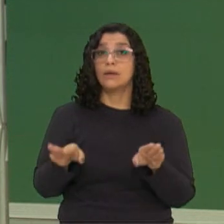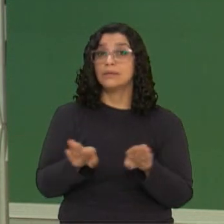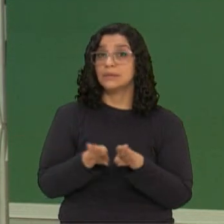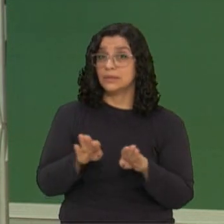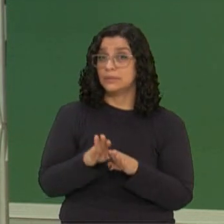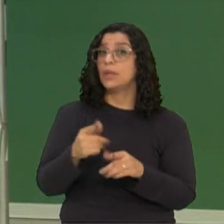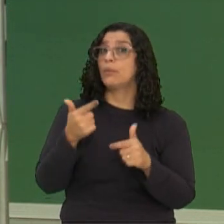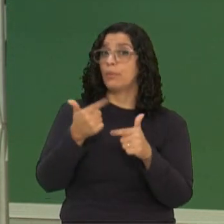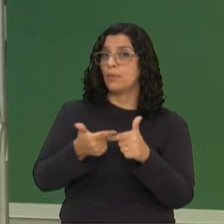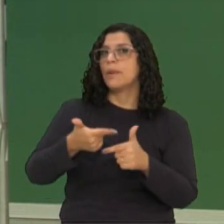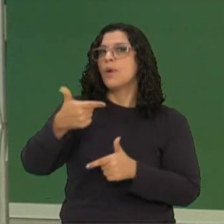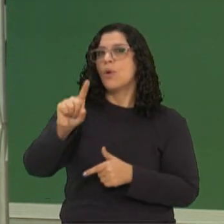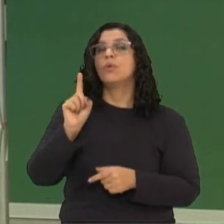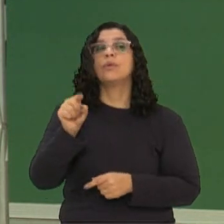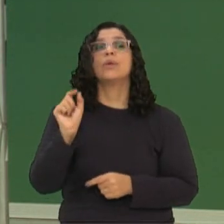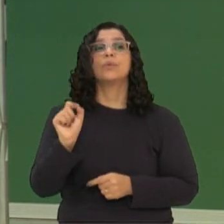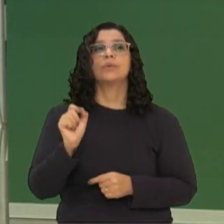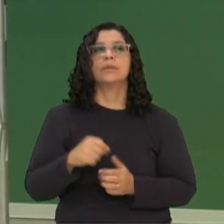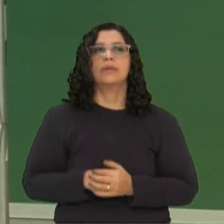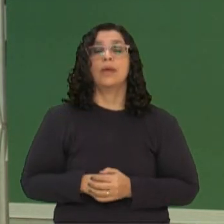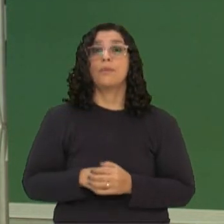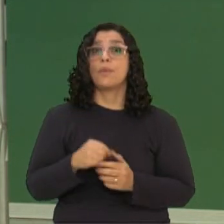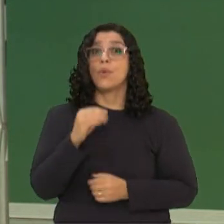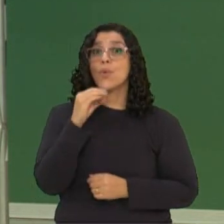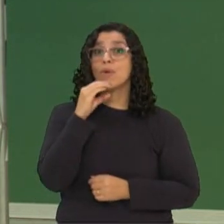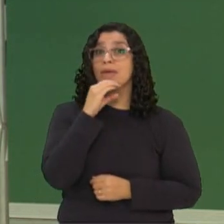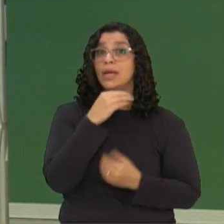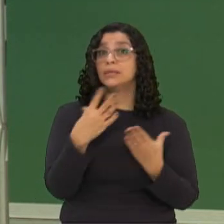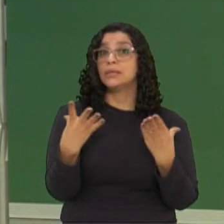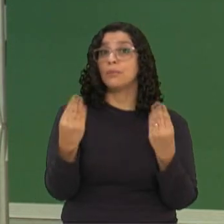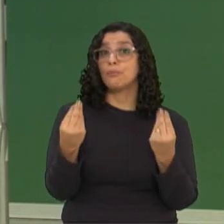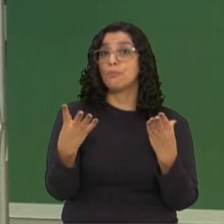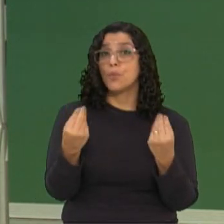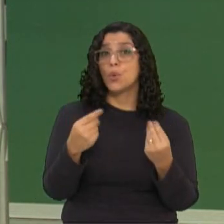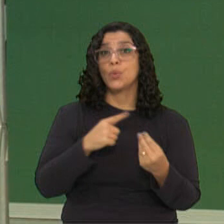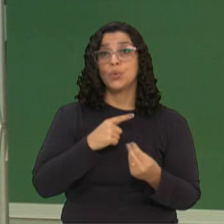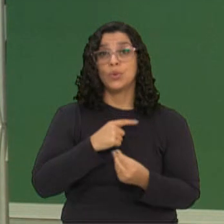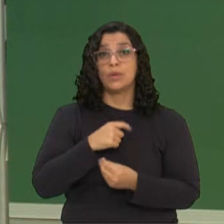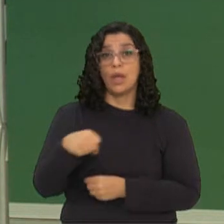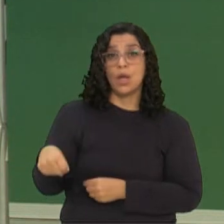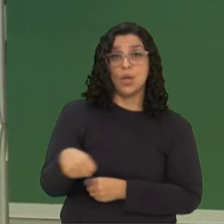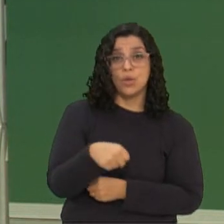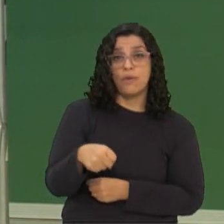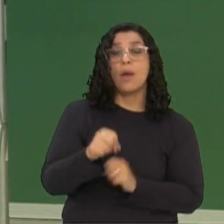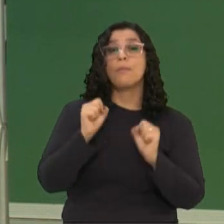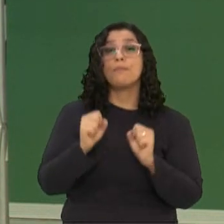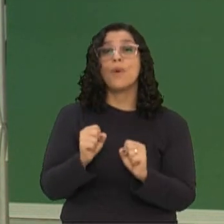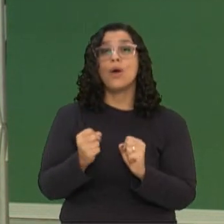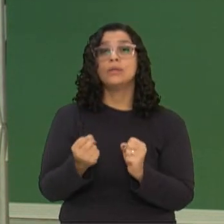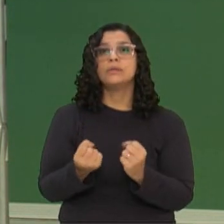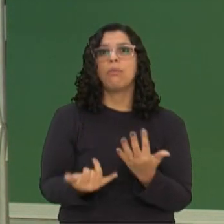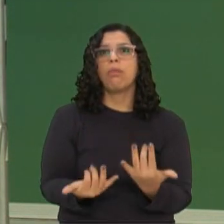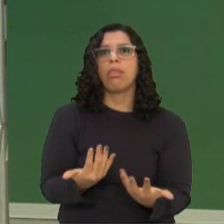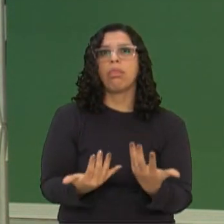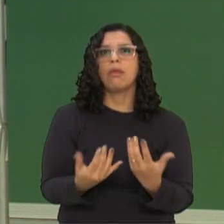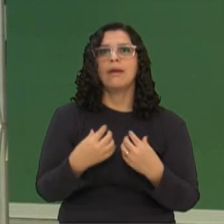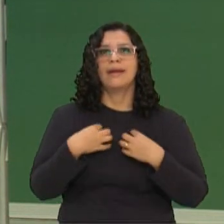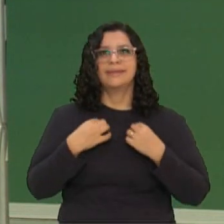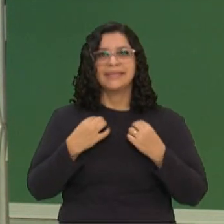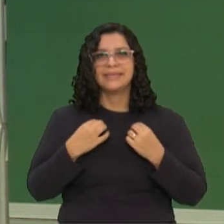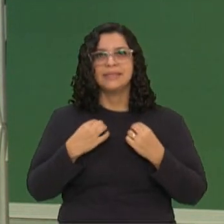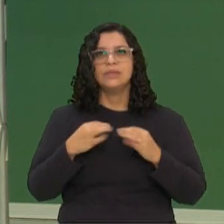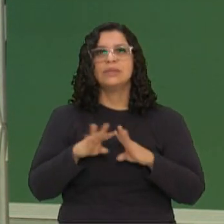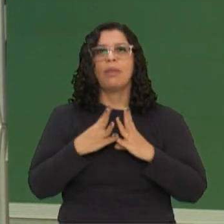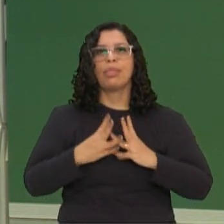outra desvantagem aqui é que o calor excessivo, ele pode queimar tecidos, derreter